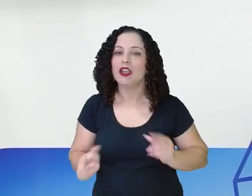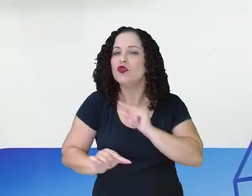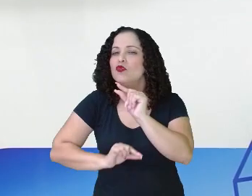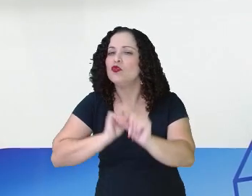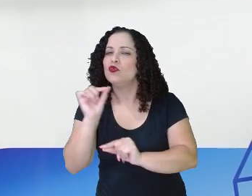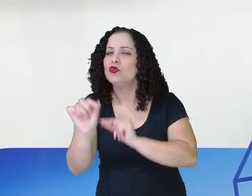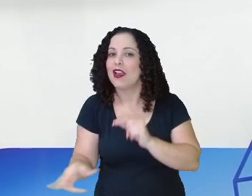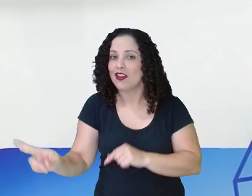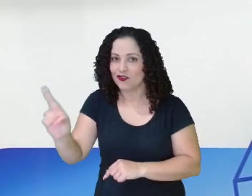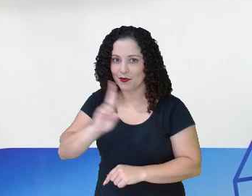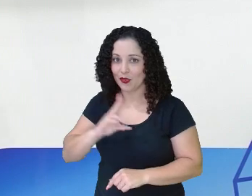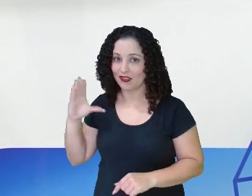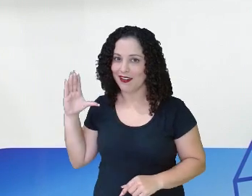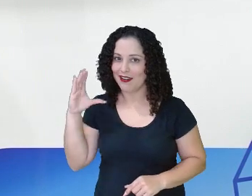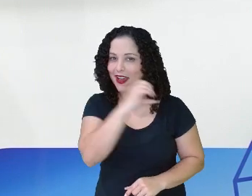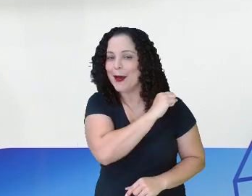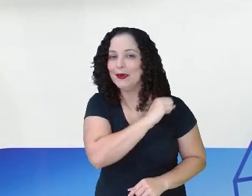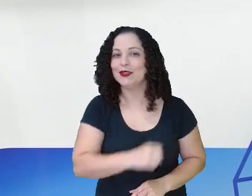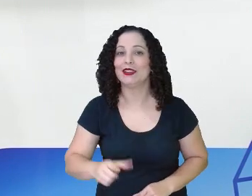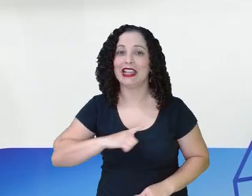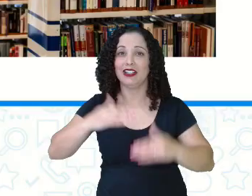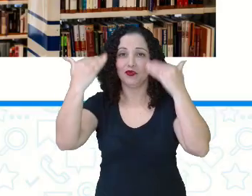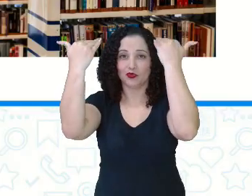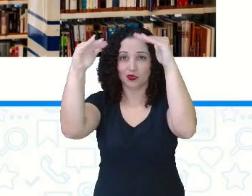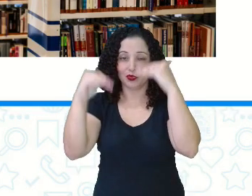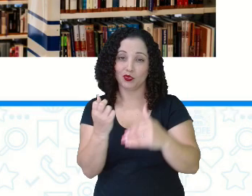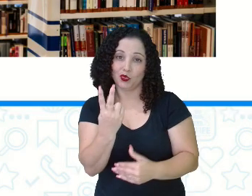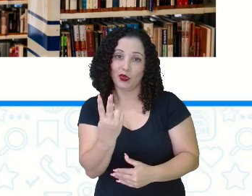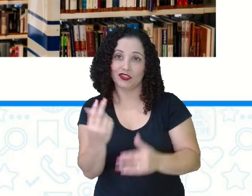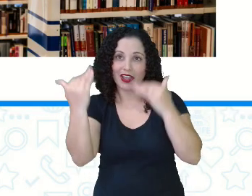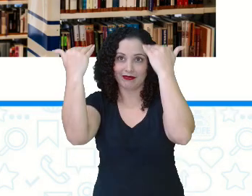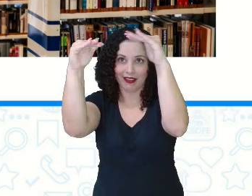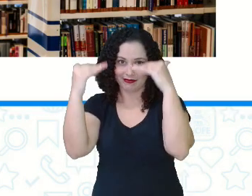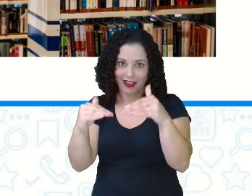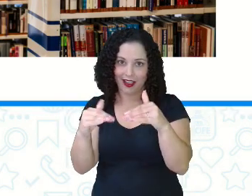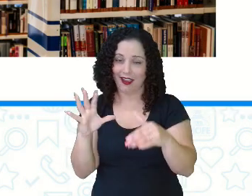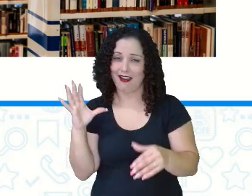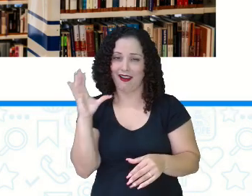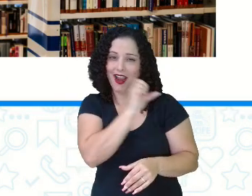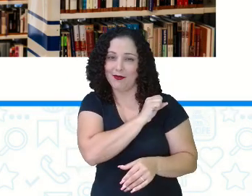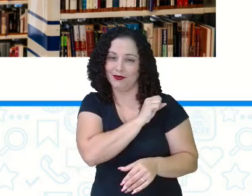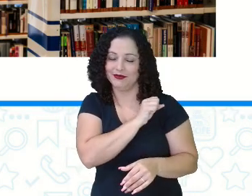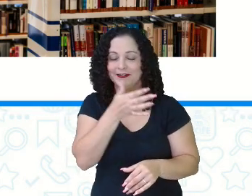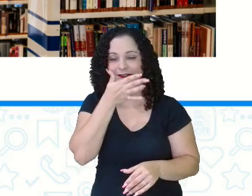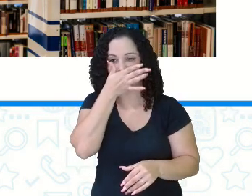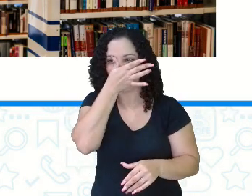vai chegar em breve. Só temos 2 parcelas, minha gente. É rapidinho.